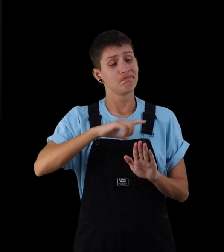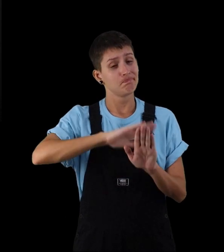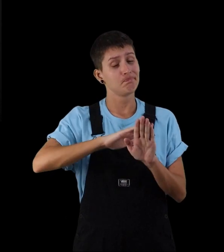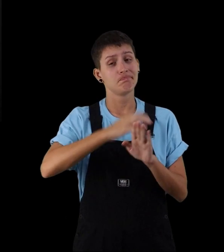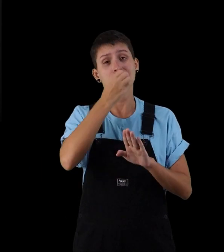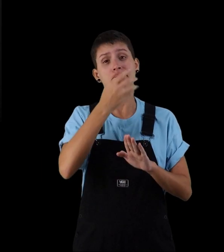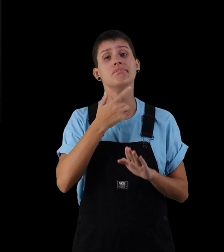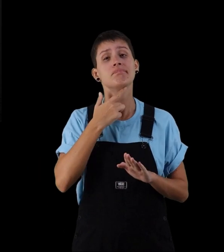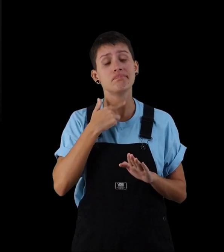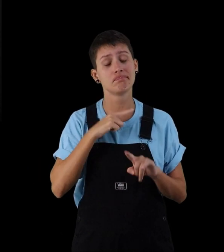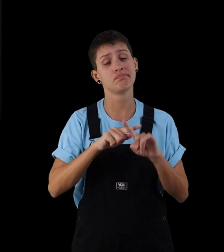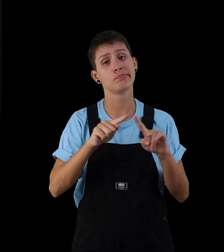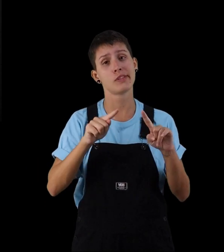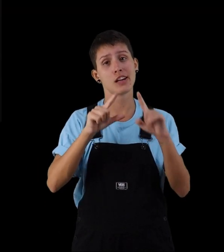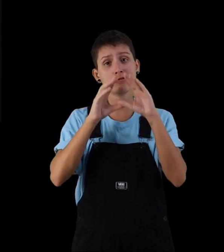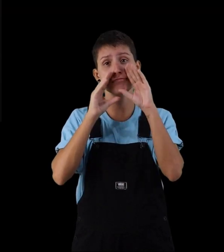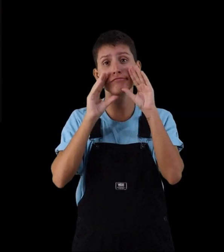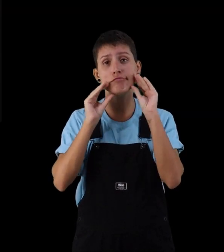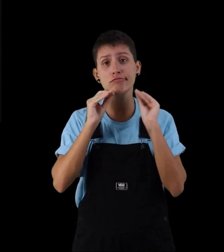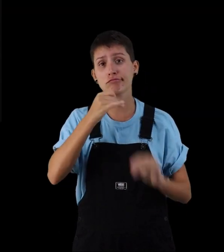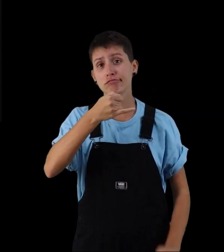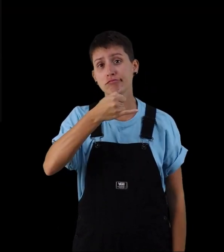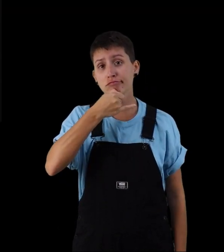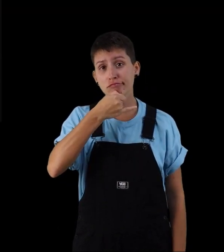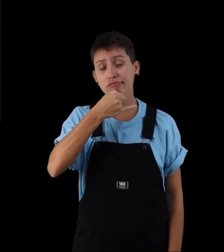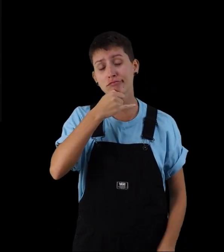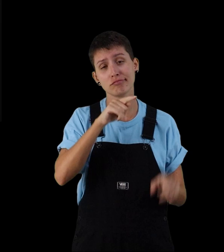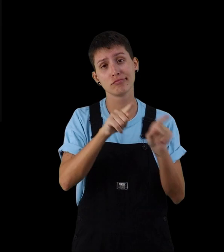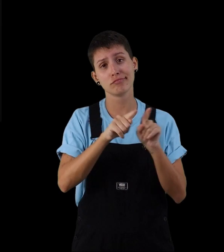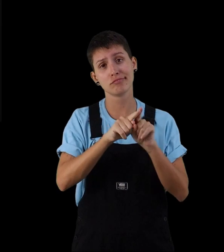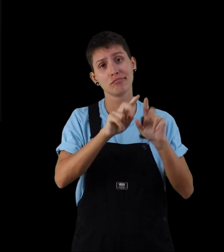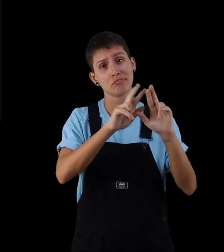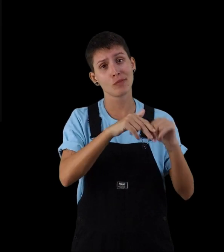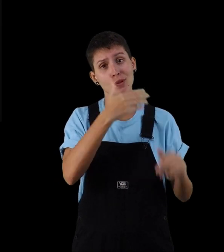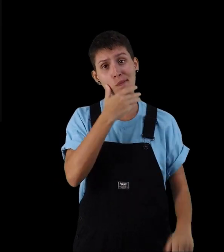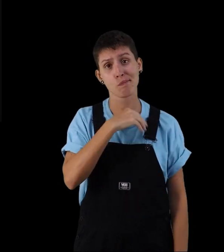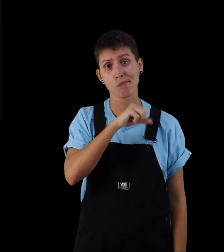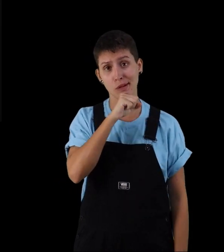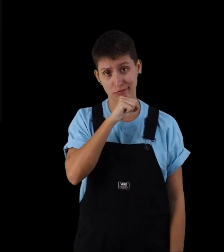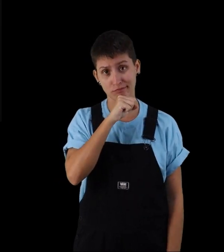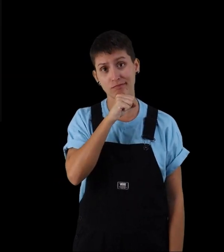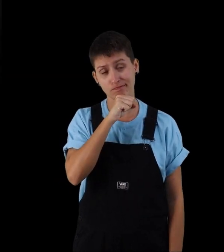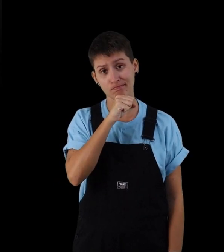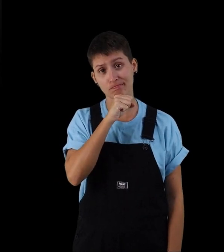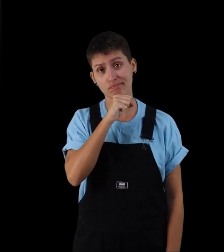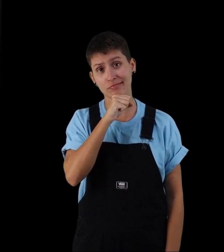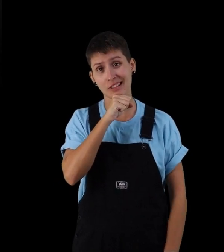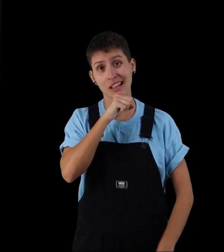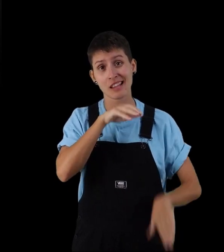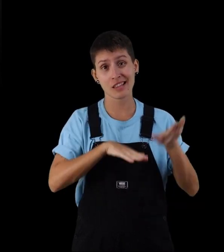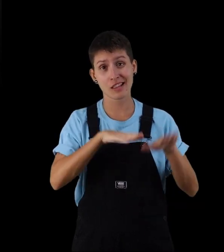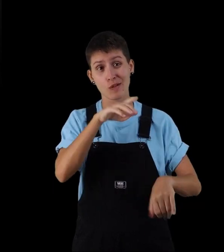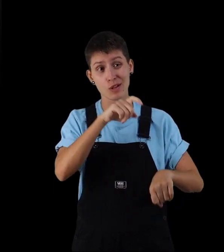assustado, teve boa intenção. Estava triste, por ele e pelo pai.